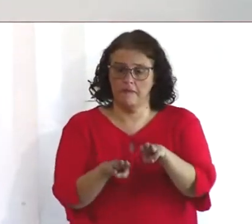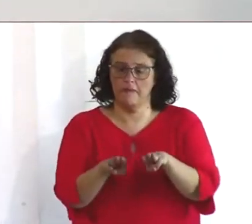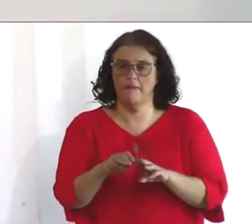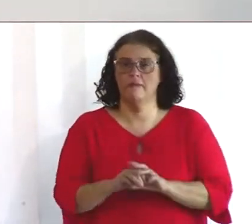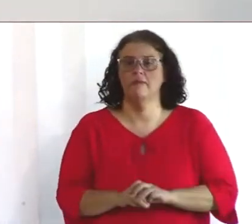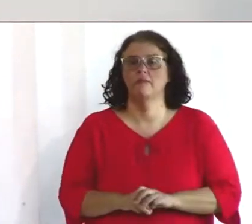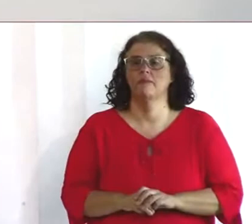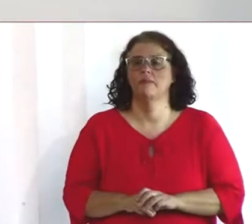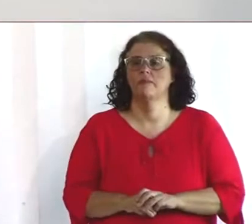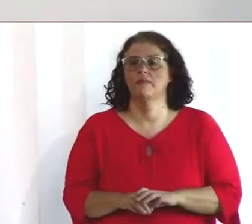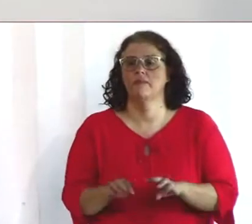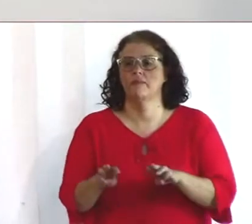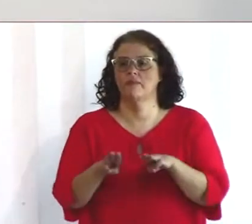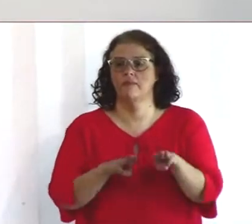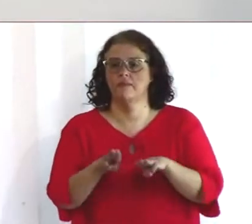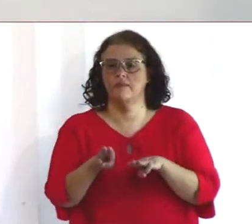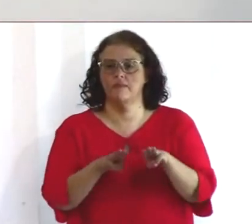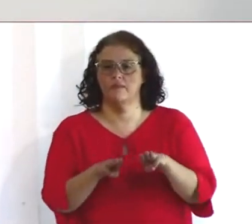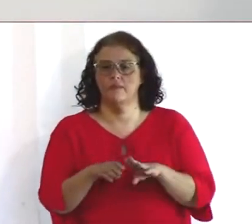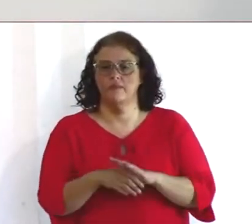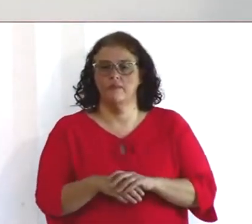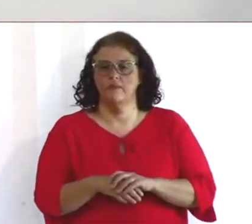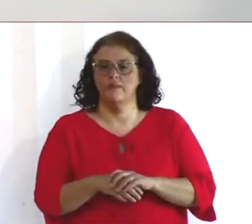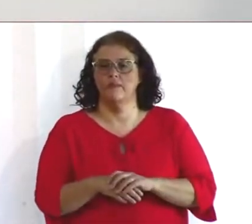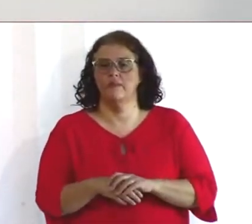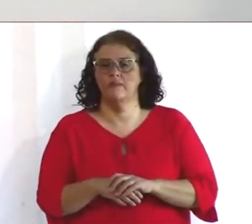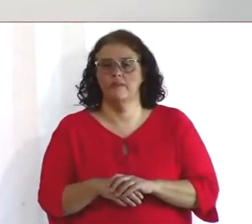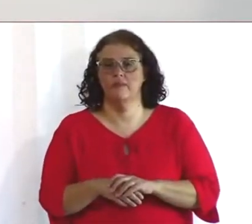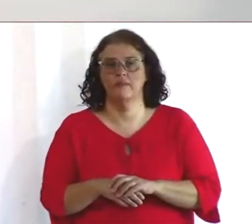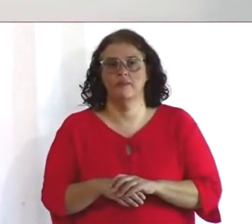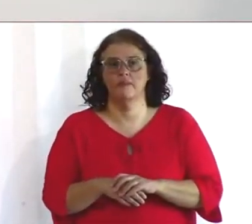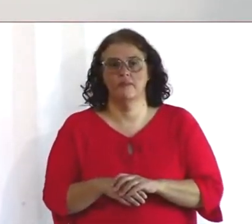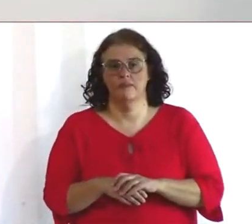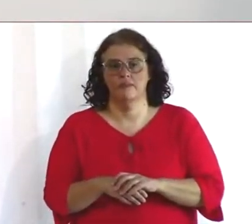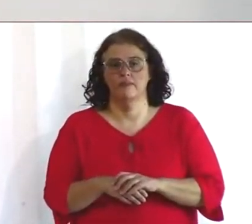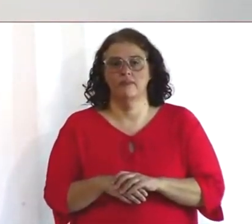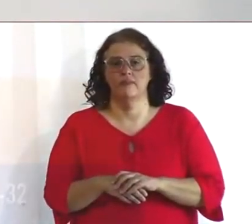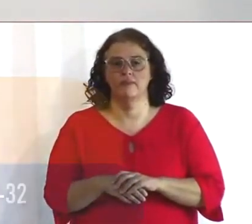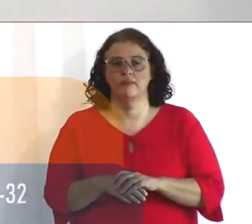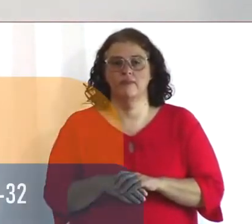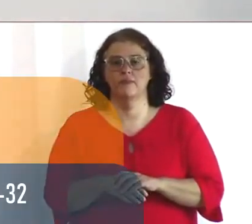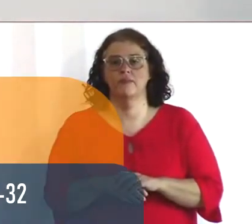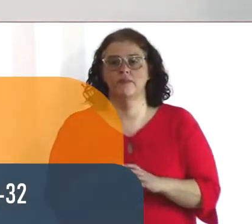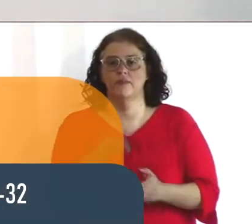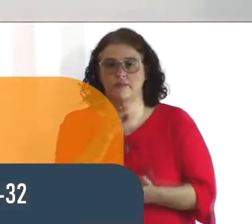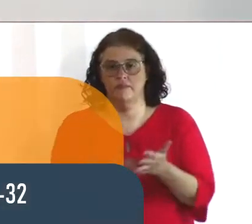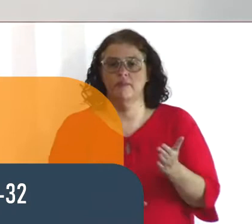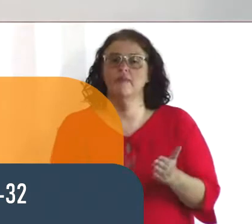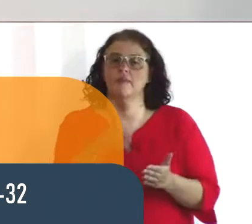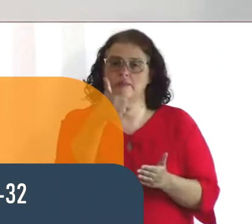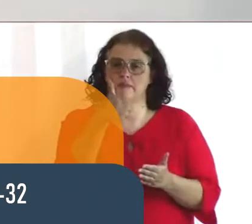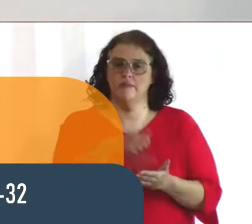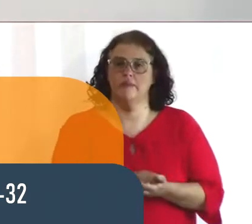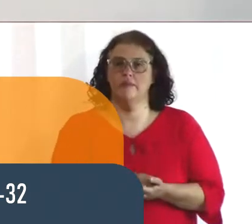Senhor Jesus Cristo, segundo o evangelista Marcos, no capítulo 1,